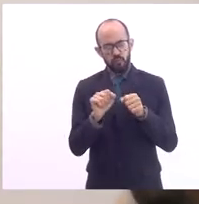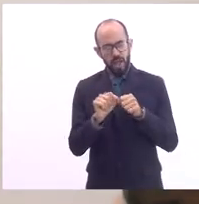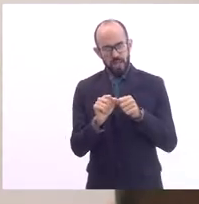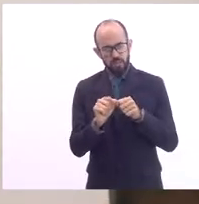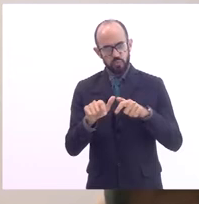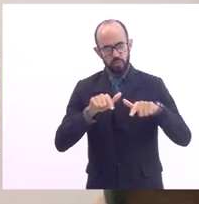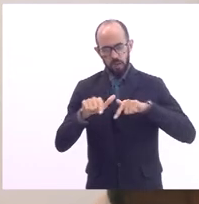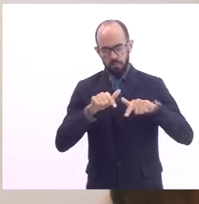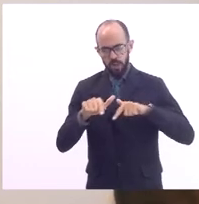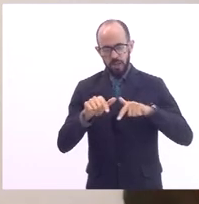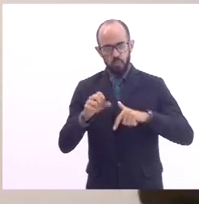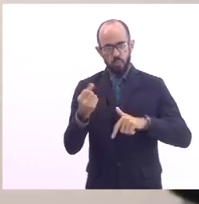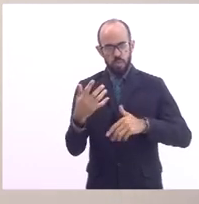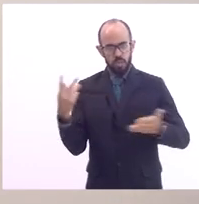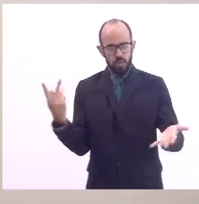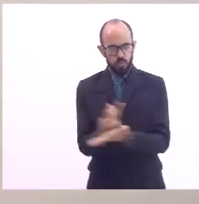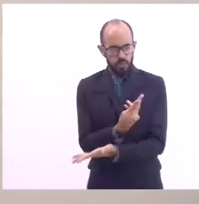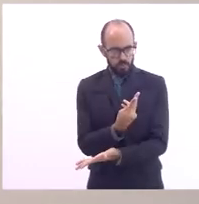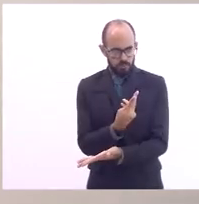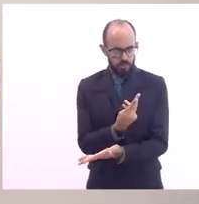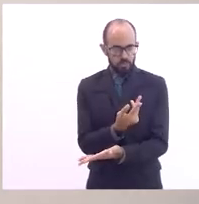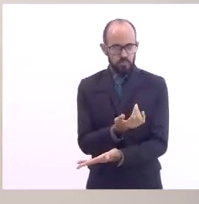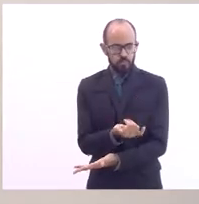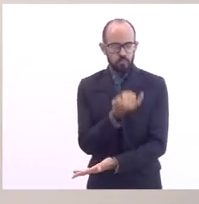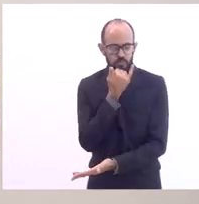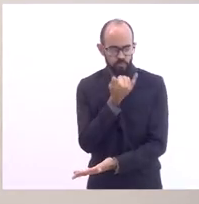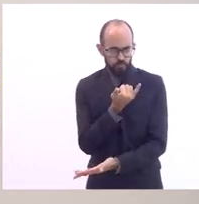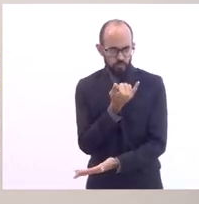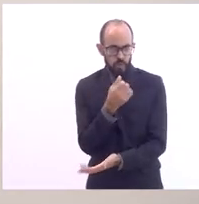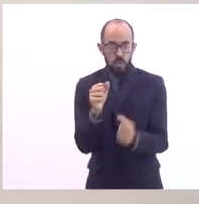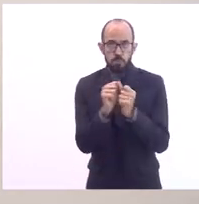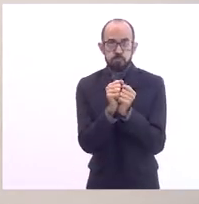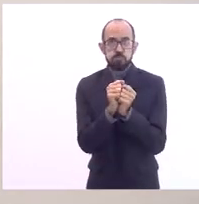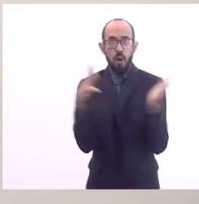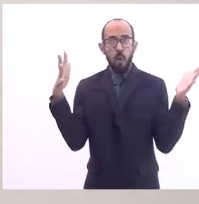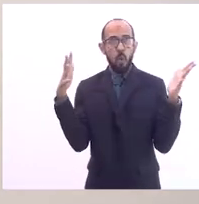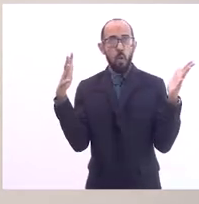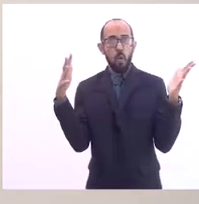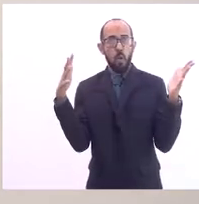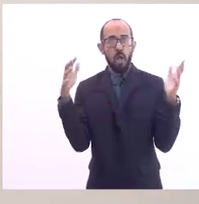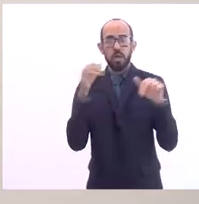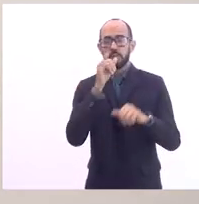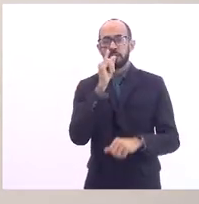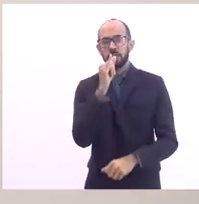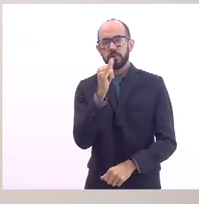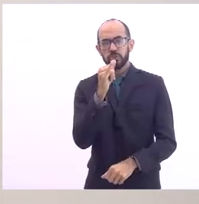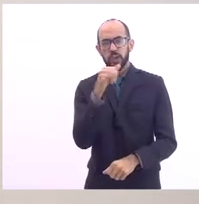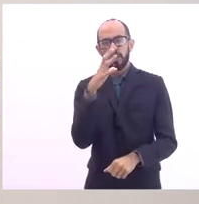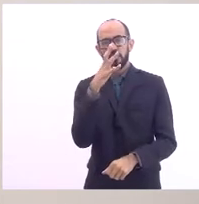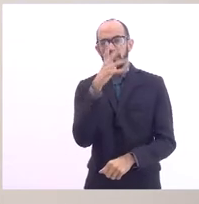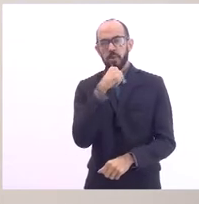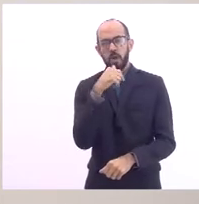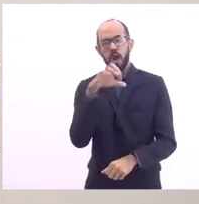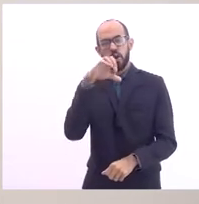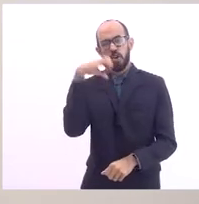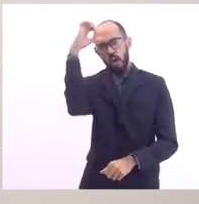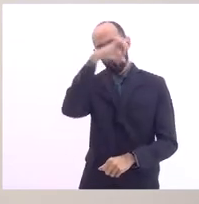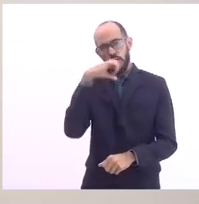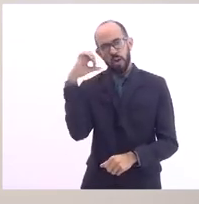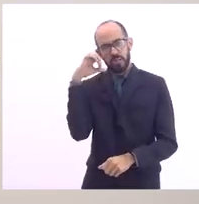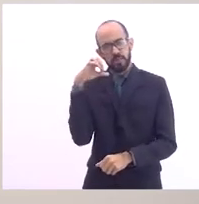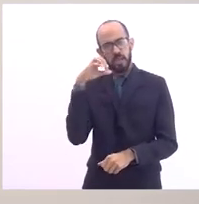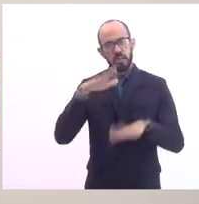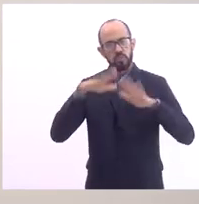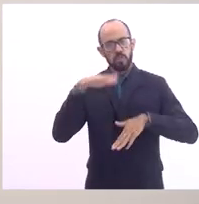cima daquilo que acontece. Entendeu? Estourou um transformador, 9, 10 horas para trocar, 2 dias, dependendo